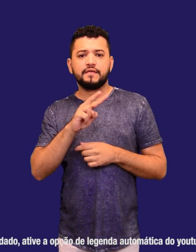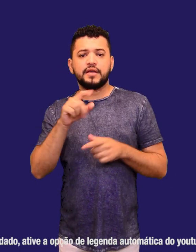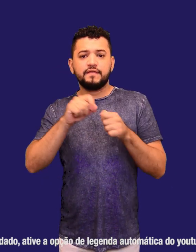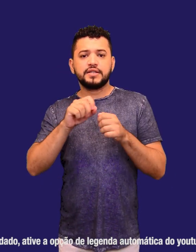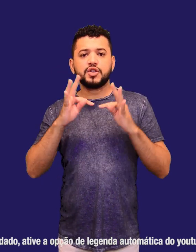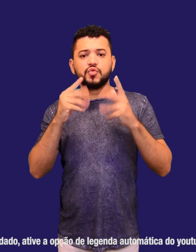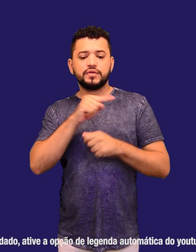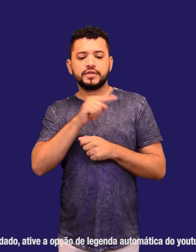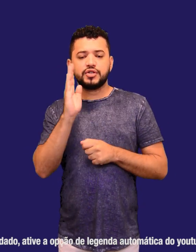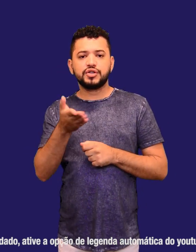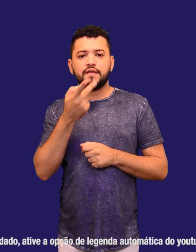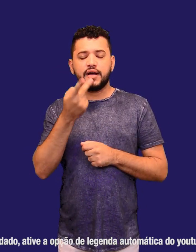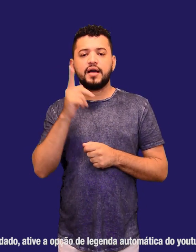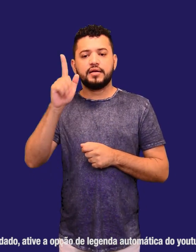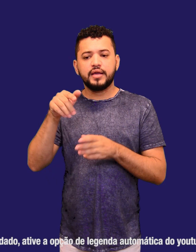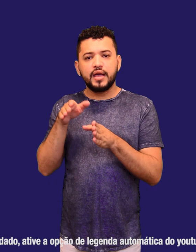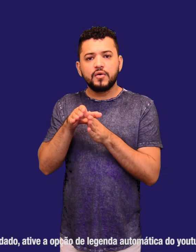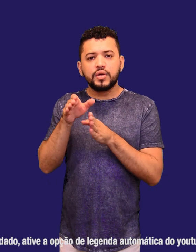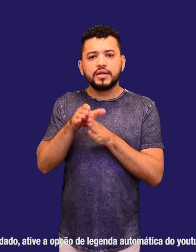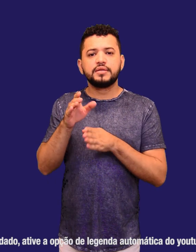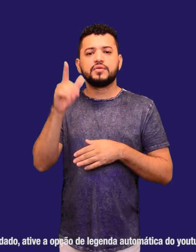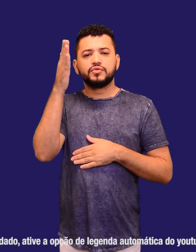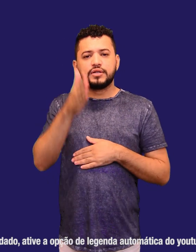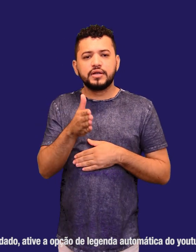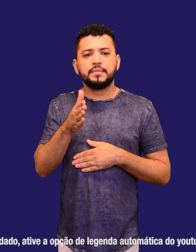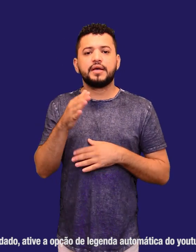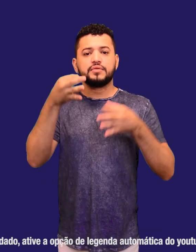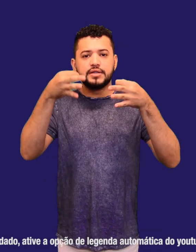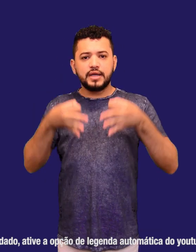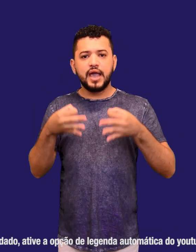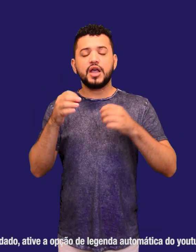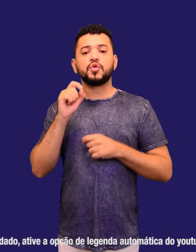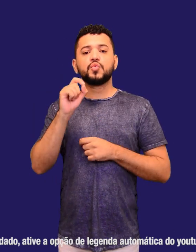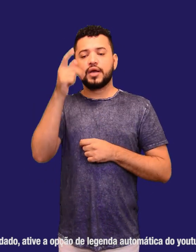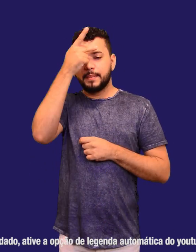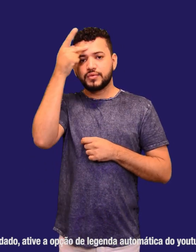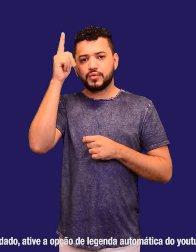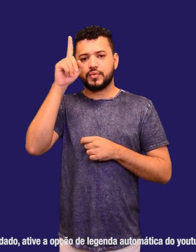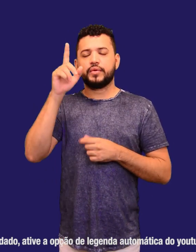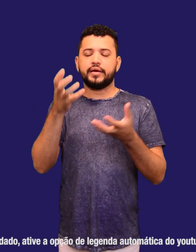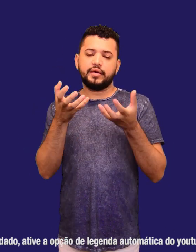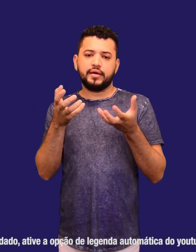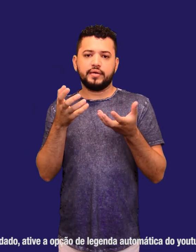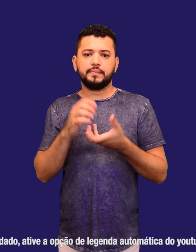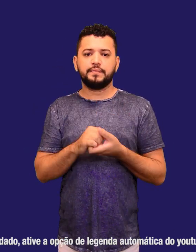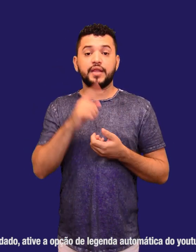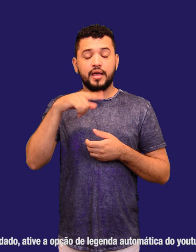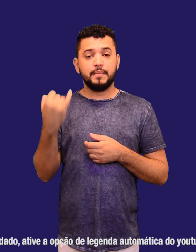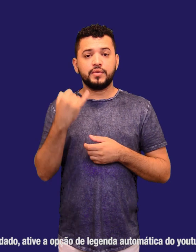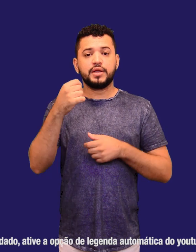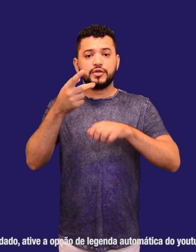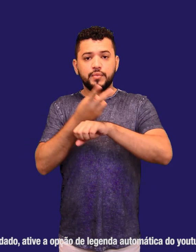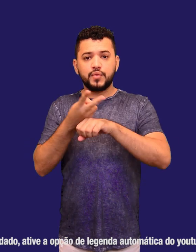aí, né, um direcionamento mais efetivo, mais certo do que a pessoa quer. Vale a pena procurar um especialista também. Vale